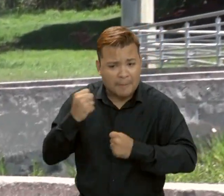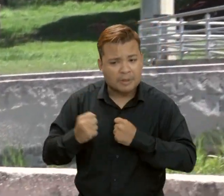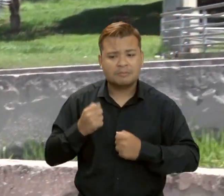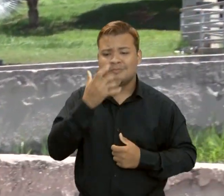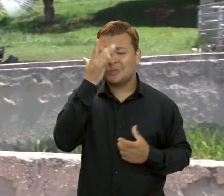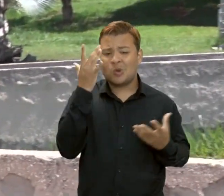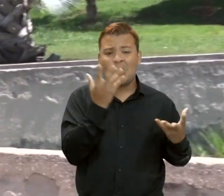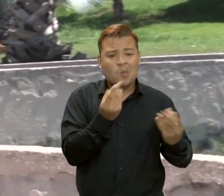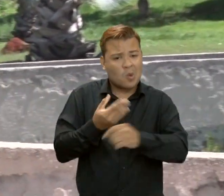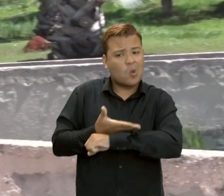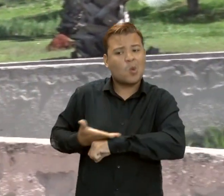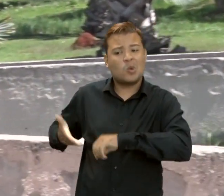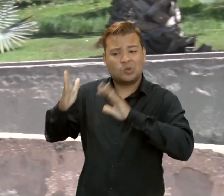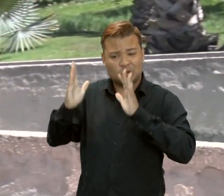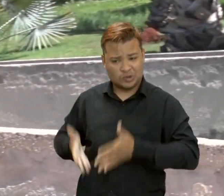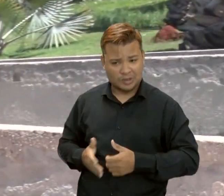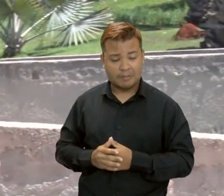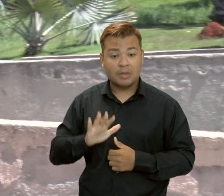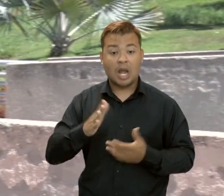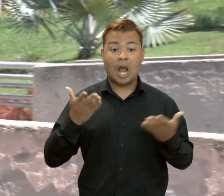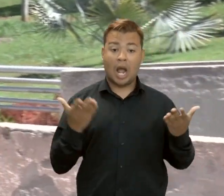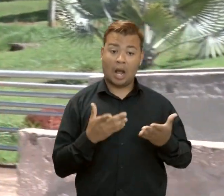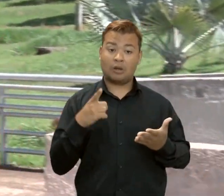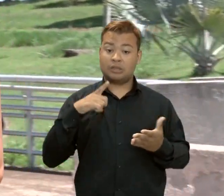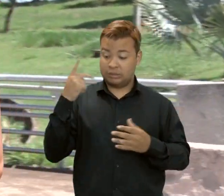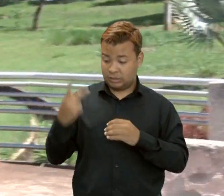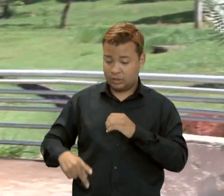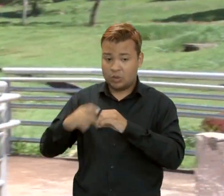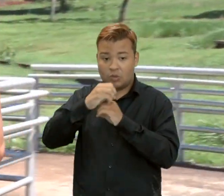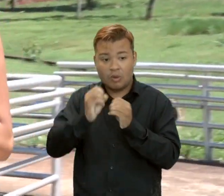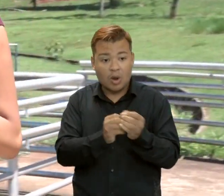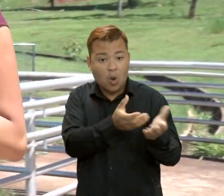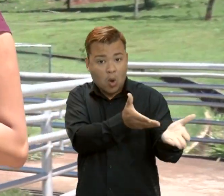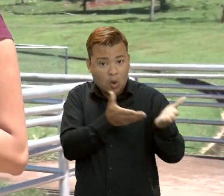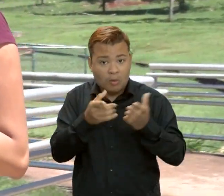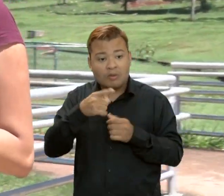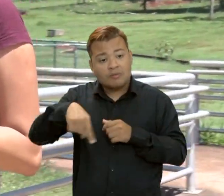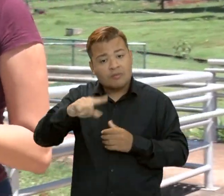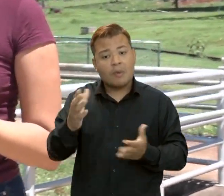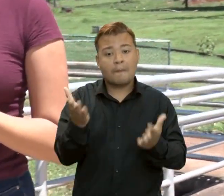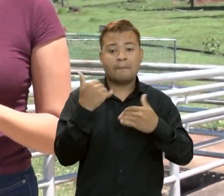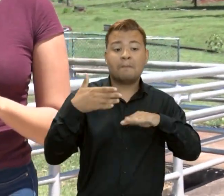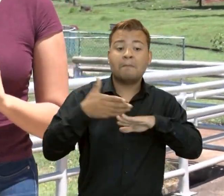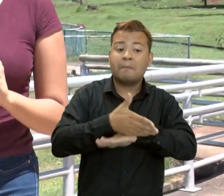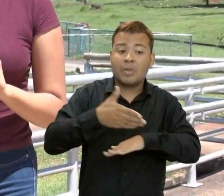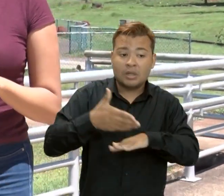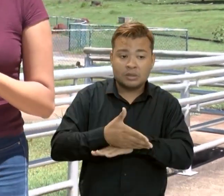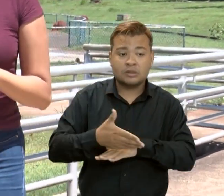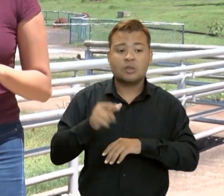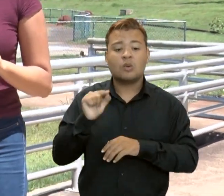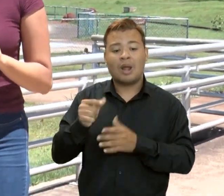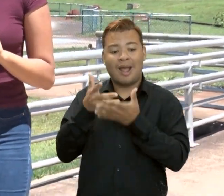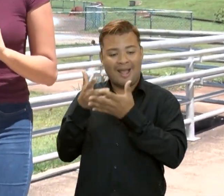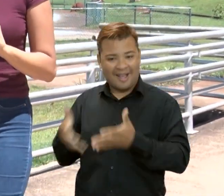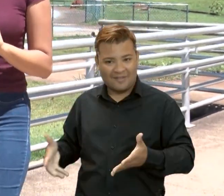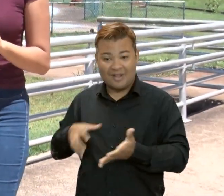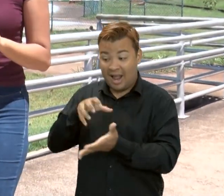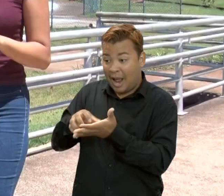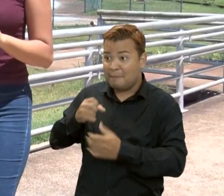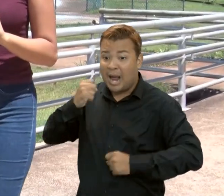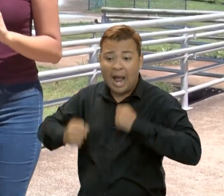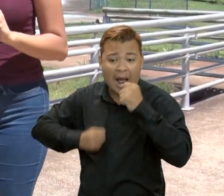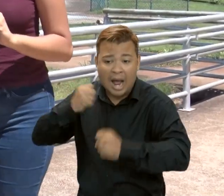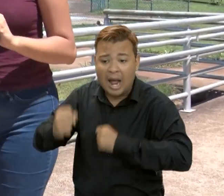já faz isso mas agora é diferente porque é um convite da UFG para você participar do evento corra Campos que vai acontecer no dia